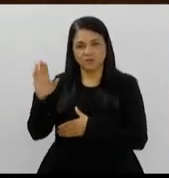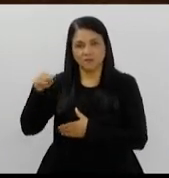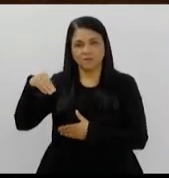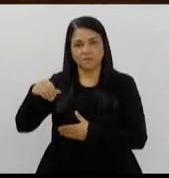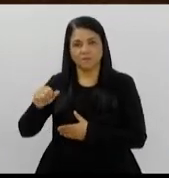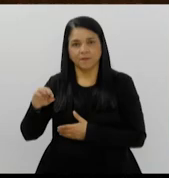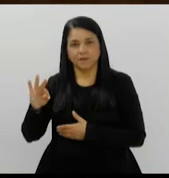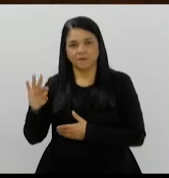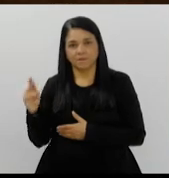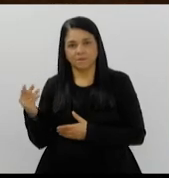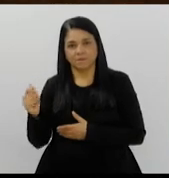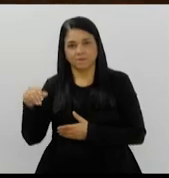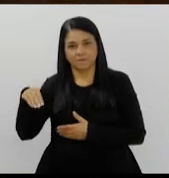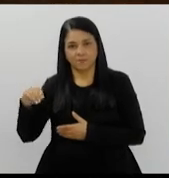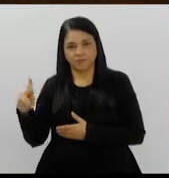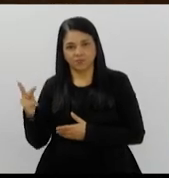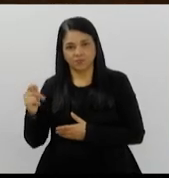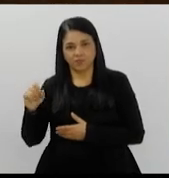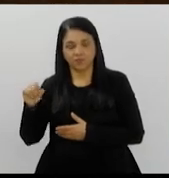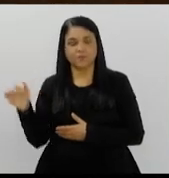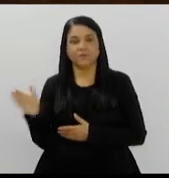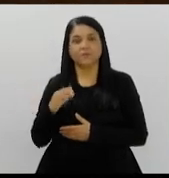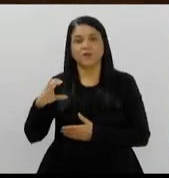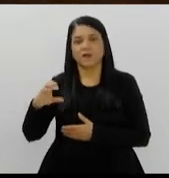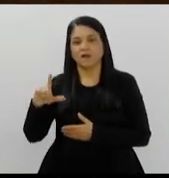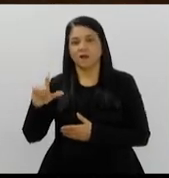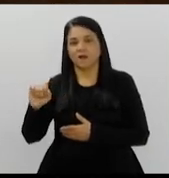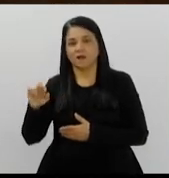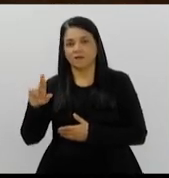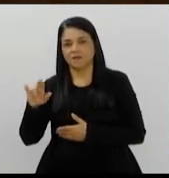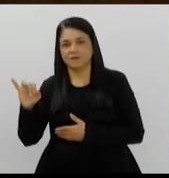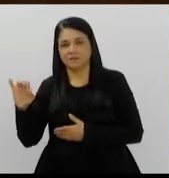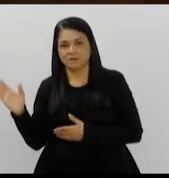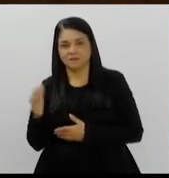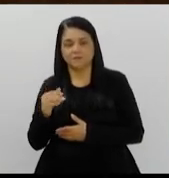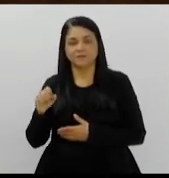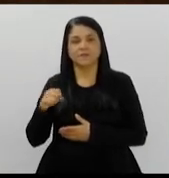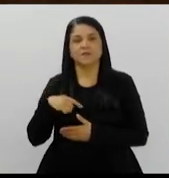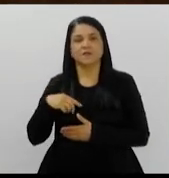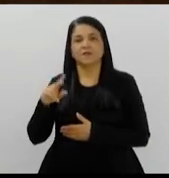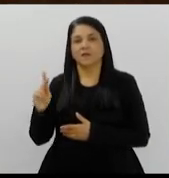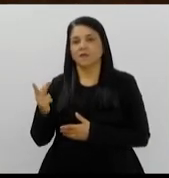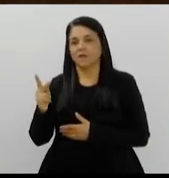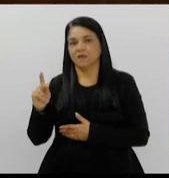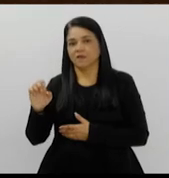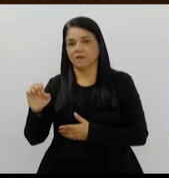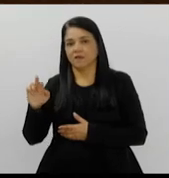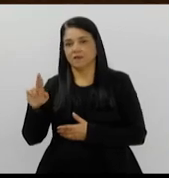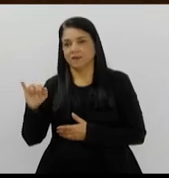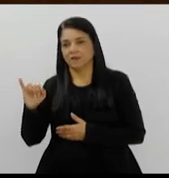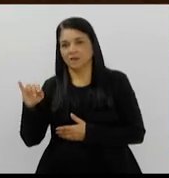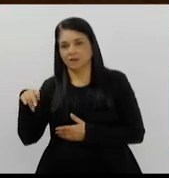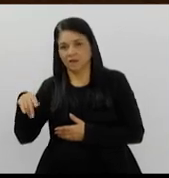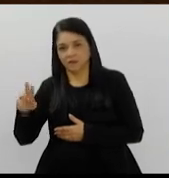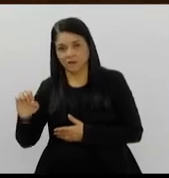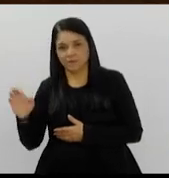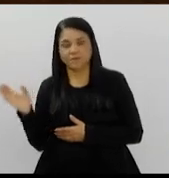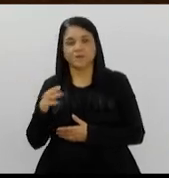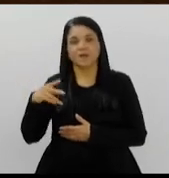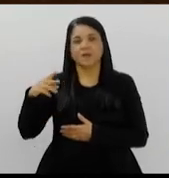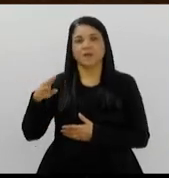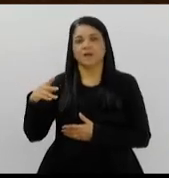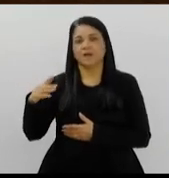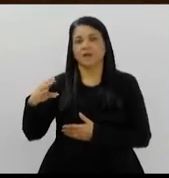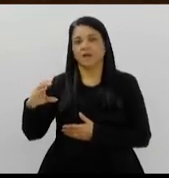a Clarice, a Mariá, ao Henrique, o Marcelo Guerreira, nosso Carmona, nosso Palinha,